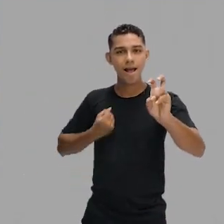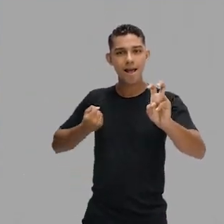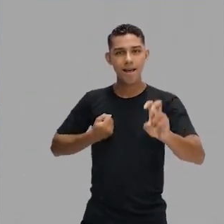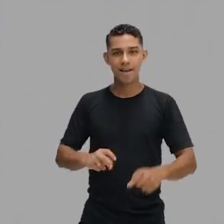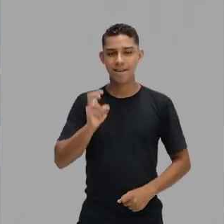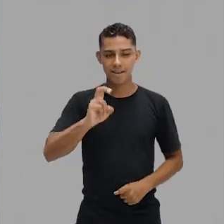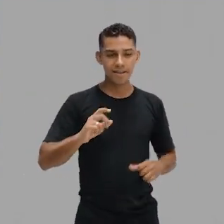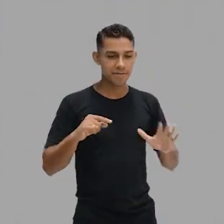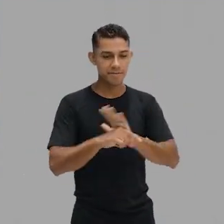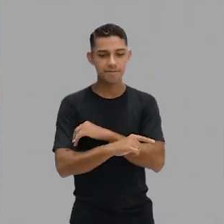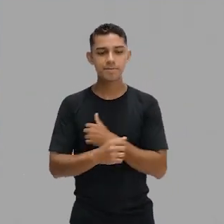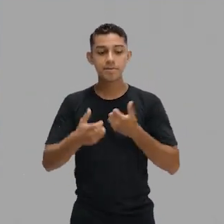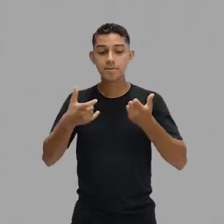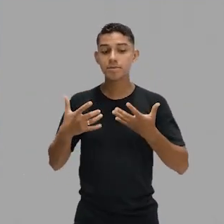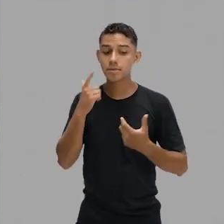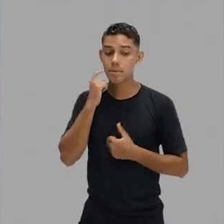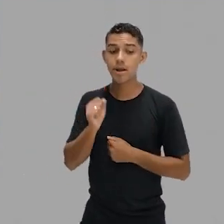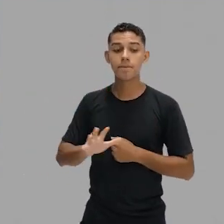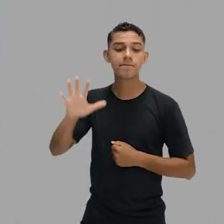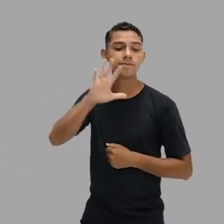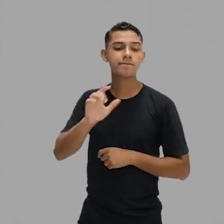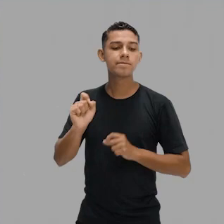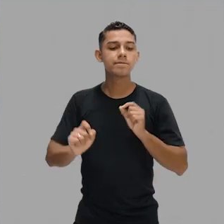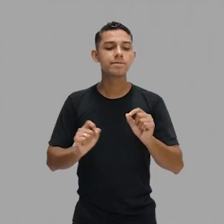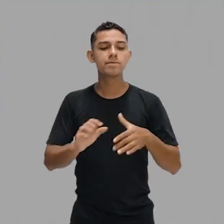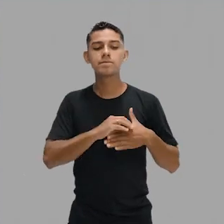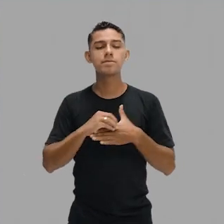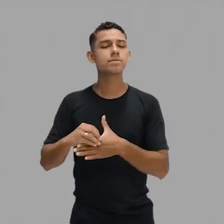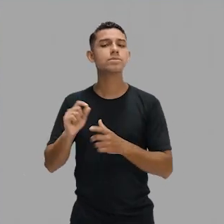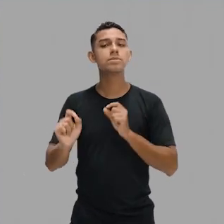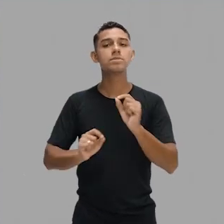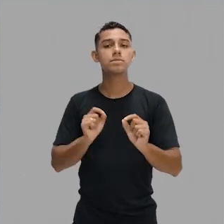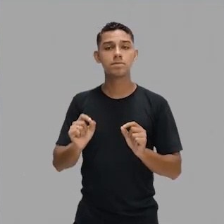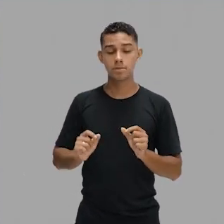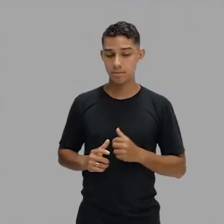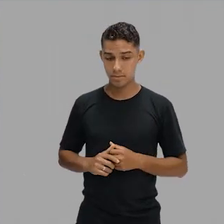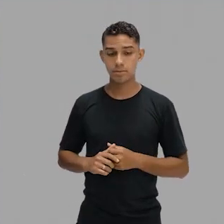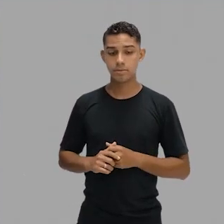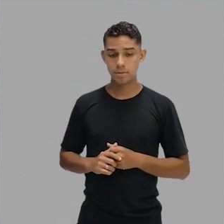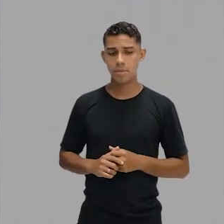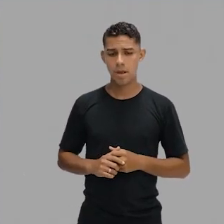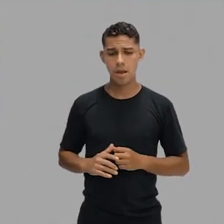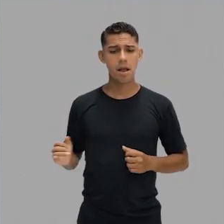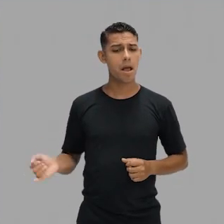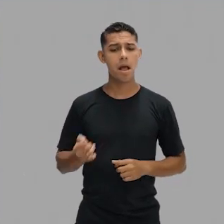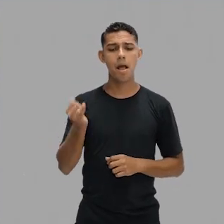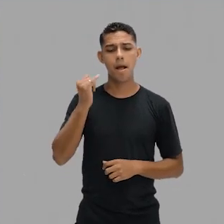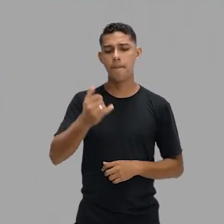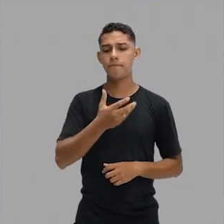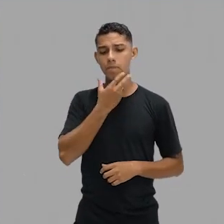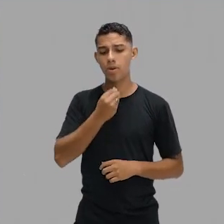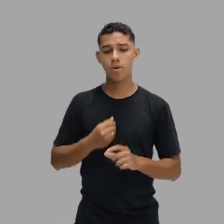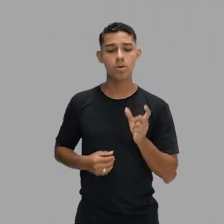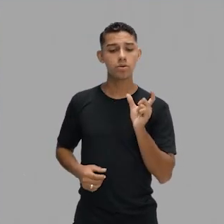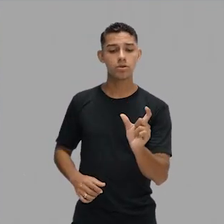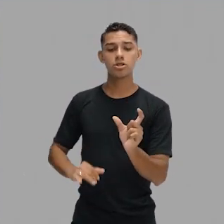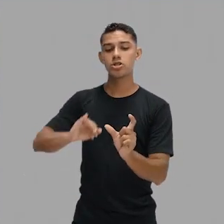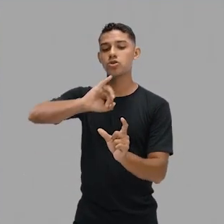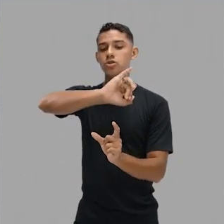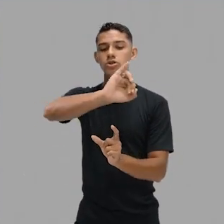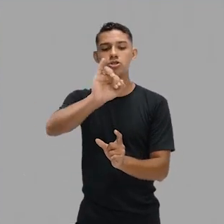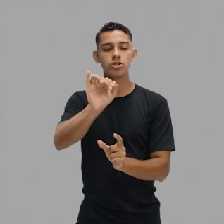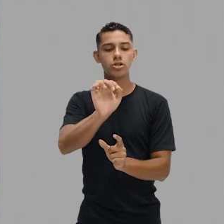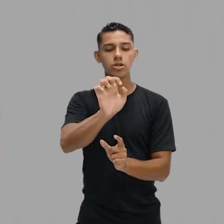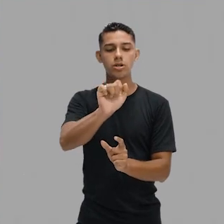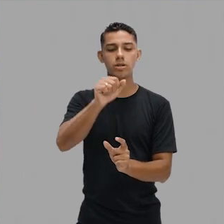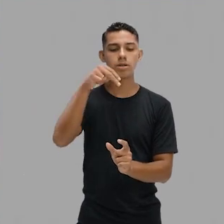questão. A nossa 5ª questão fala sobre o nosso grande, o tremendo Jean-Jacques